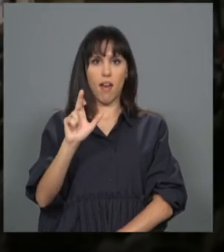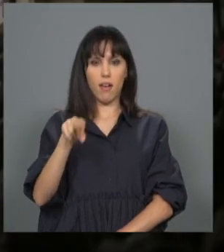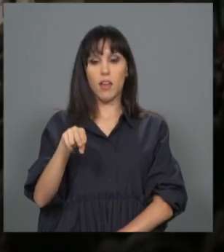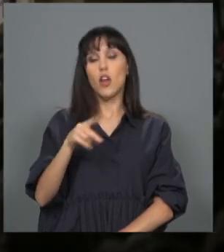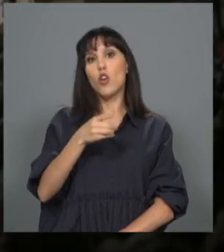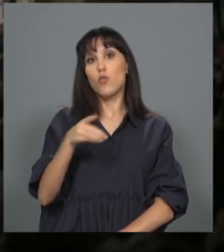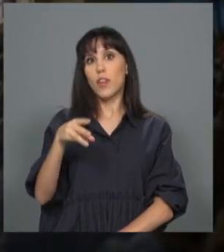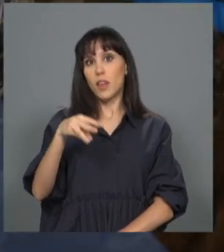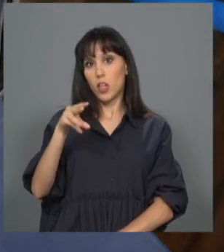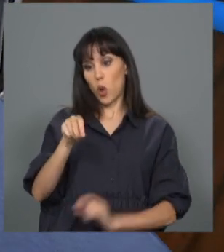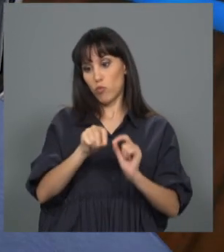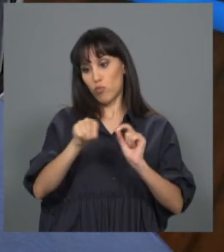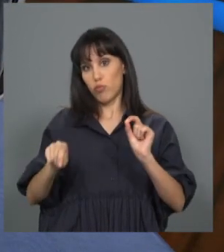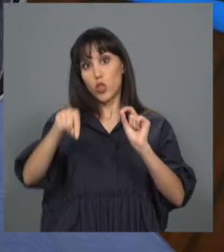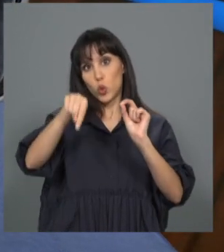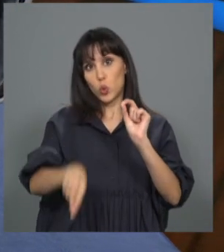de Munique,